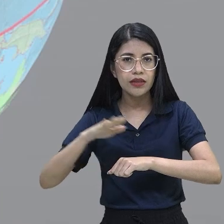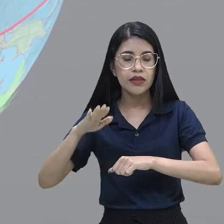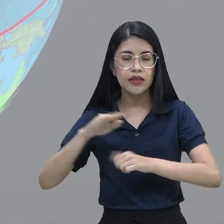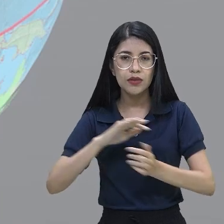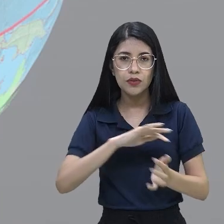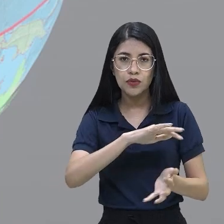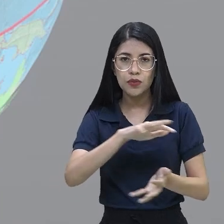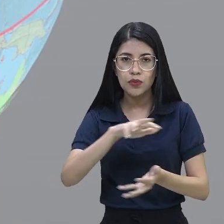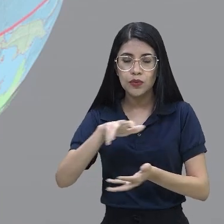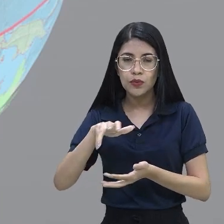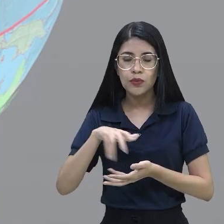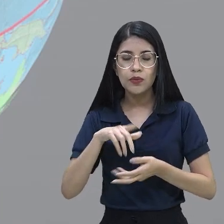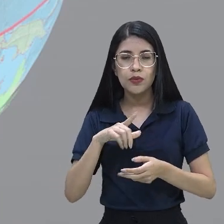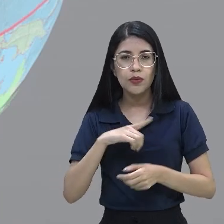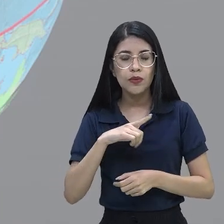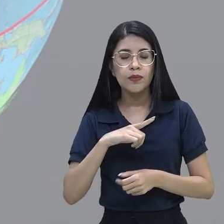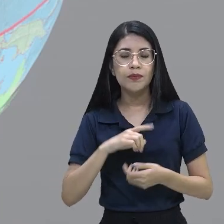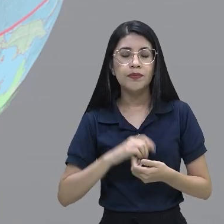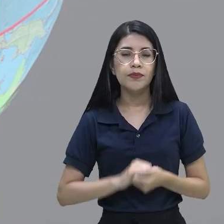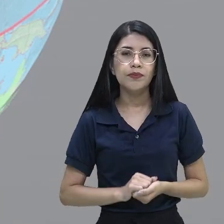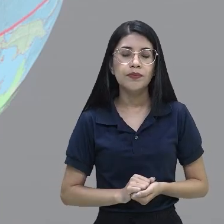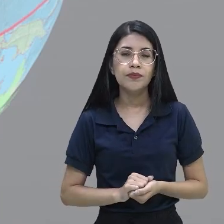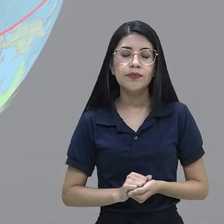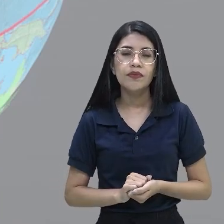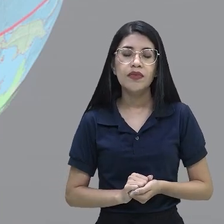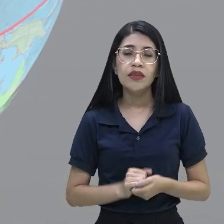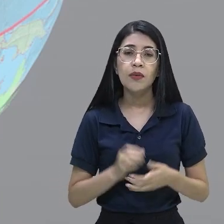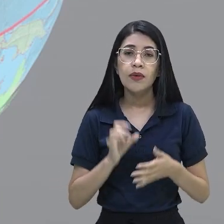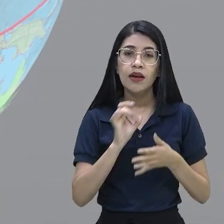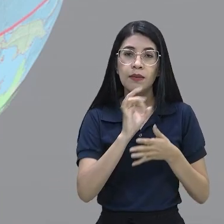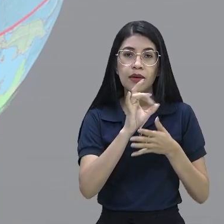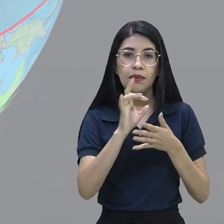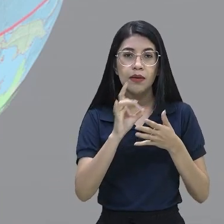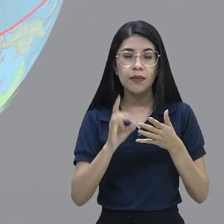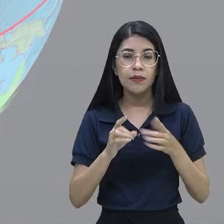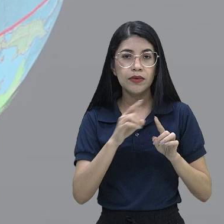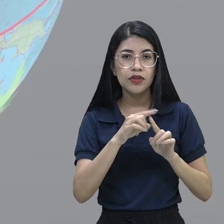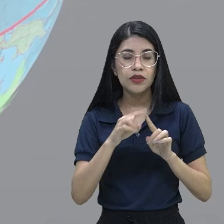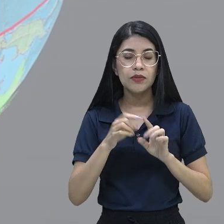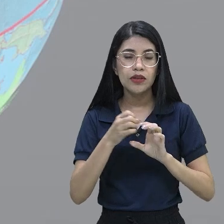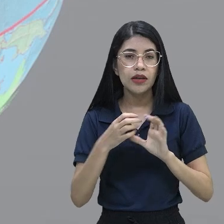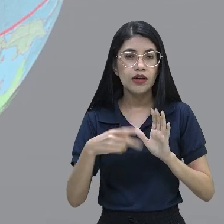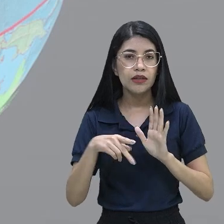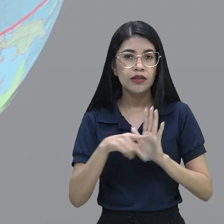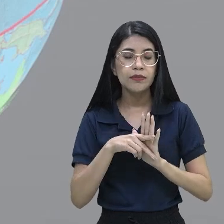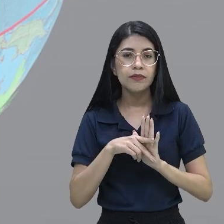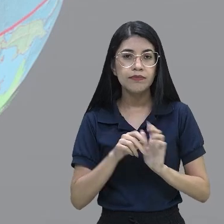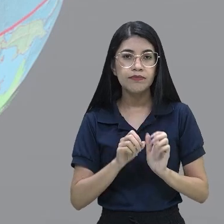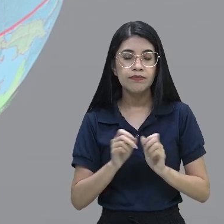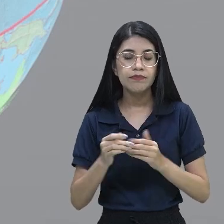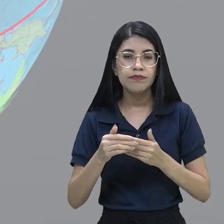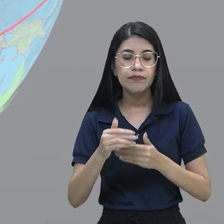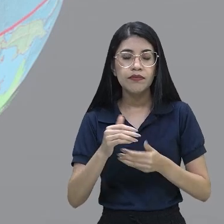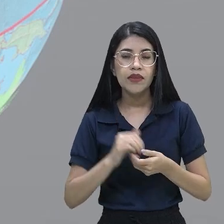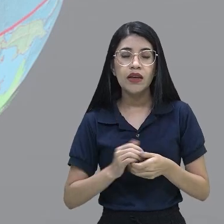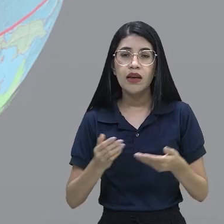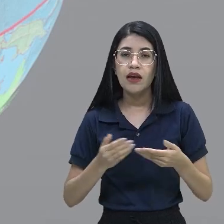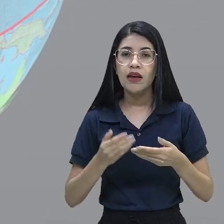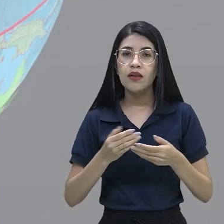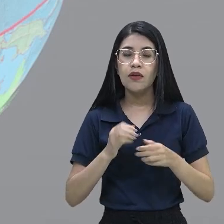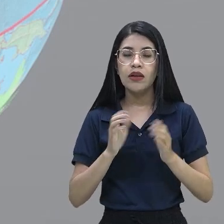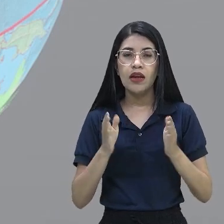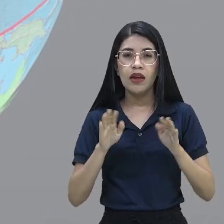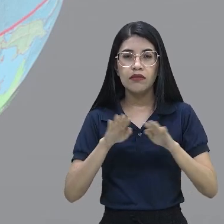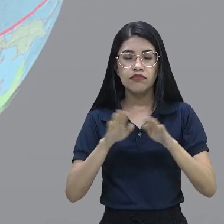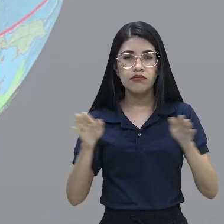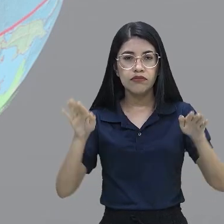aí pelo mundo. Então, cada uma com as suas características. Vamos agora para as